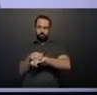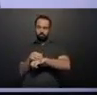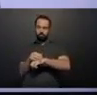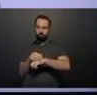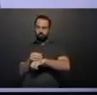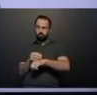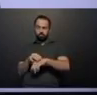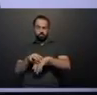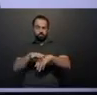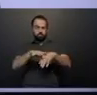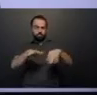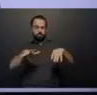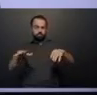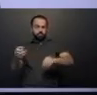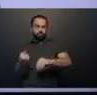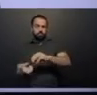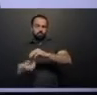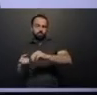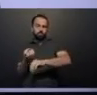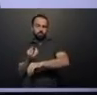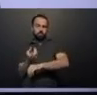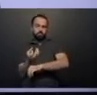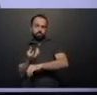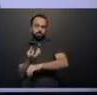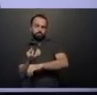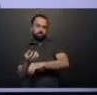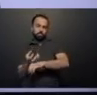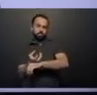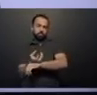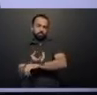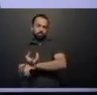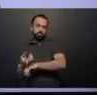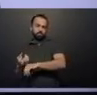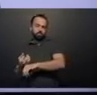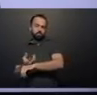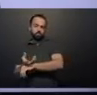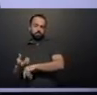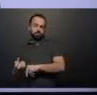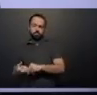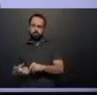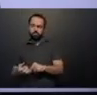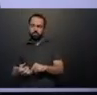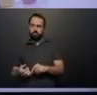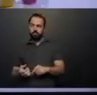para distribuir de forma igual o calor da chama.